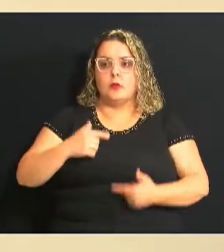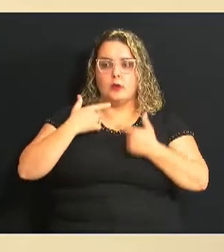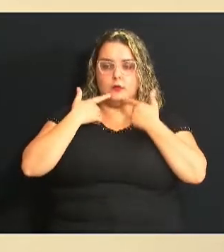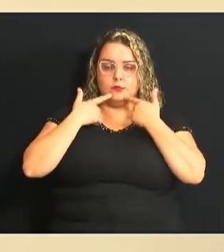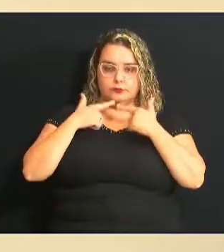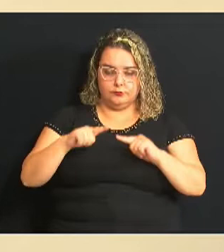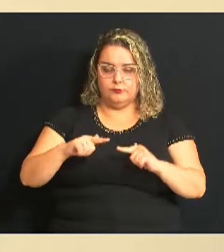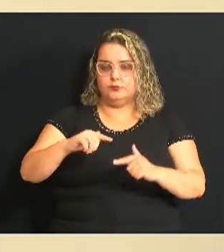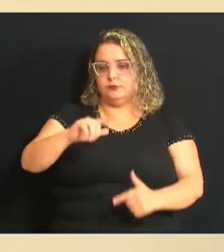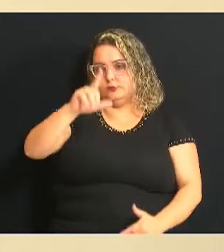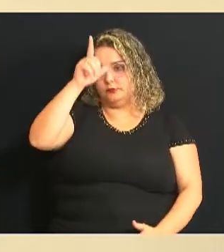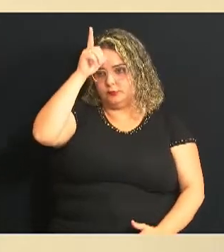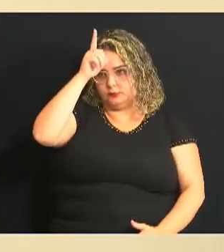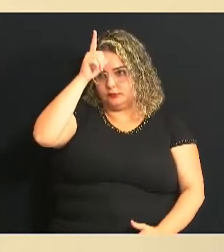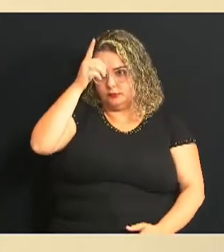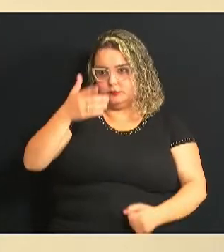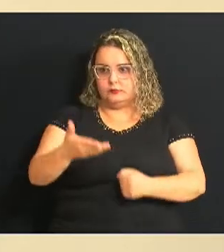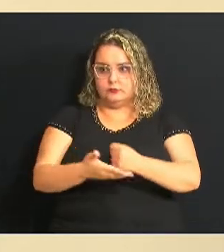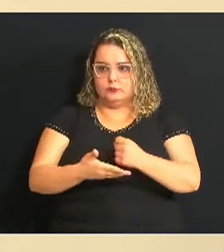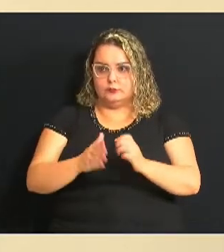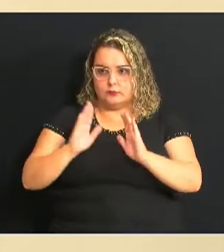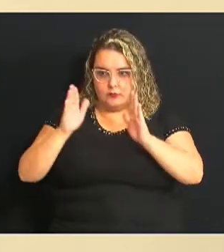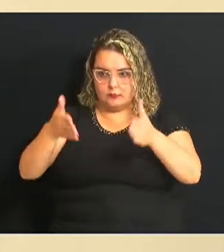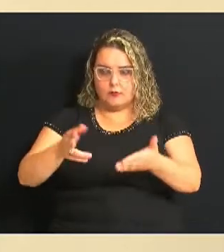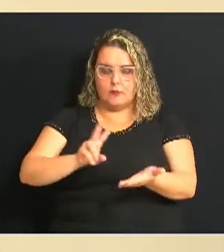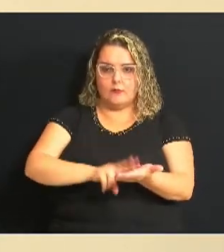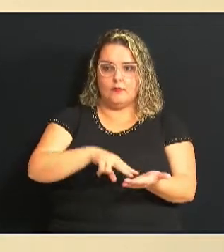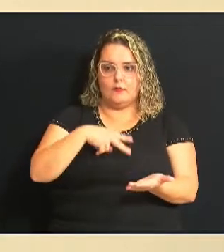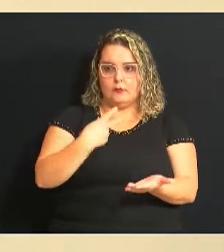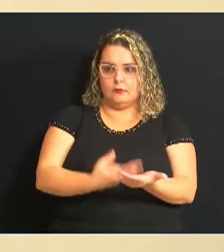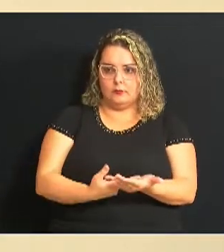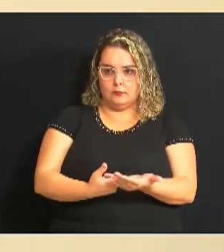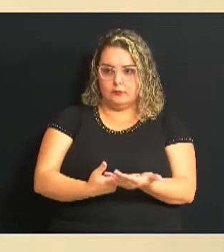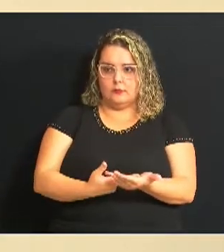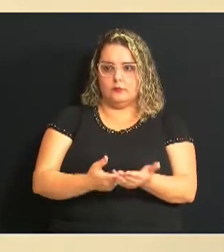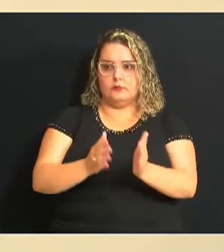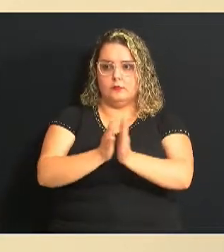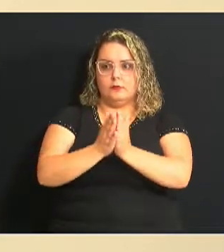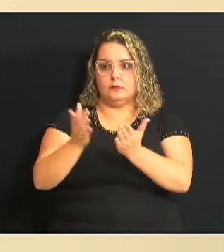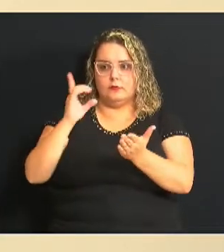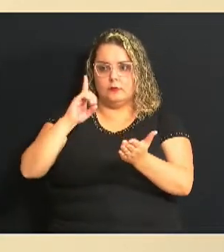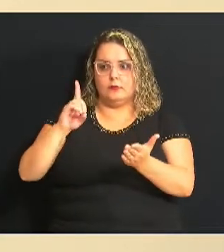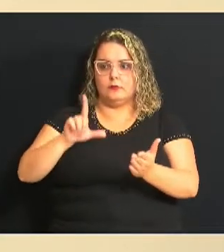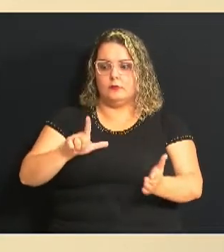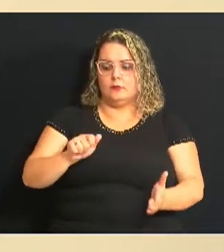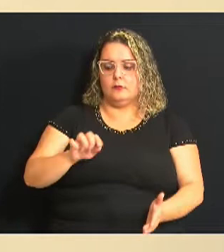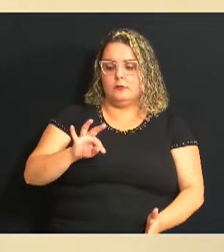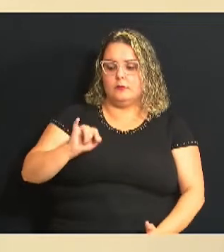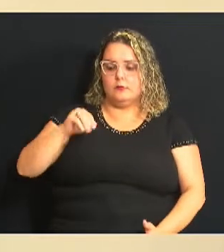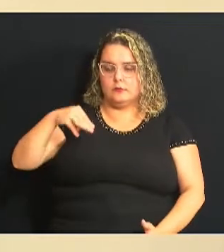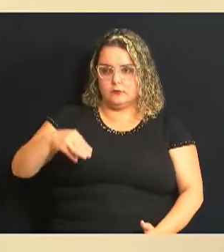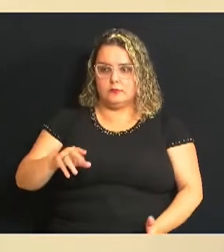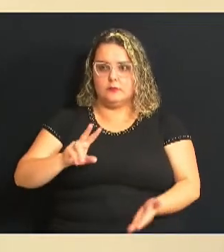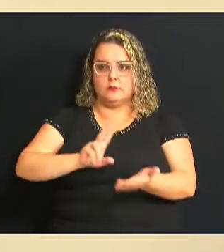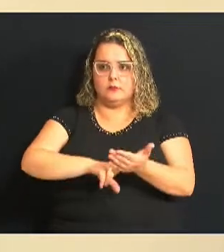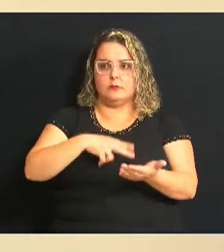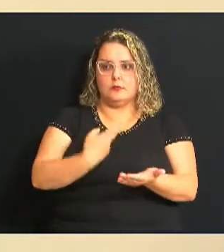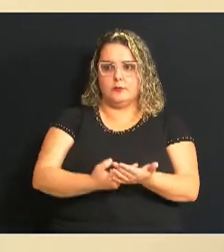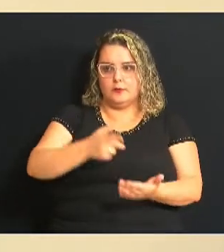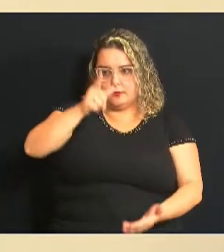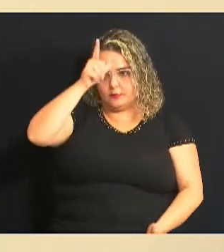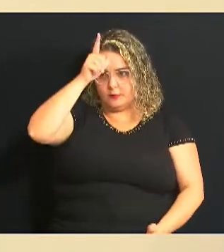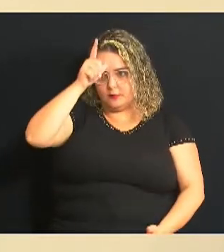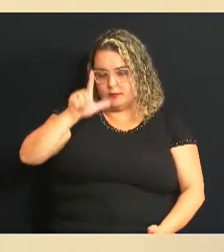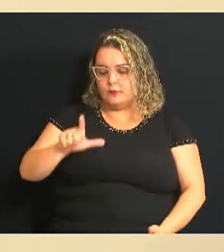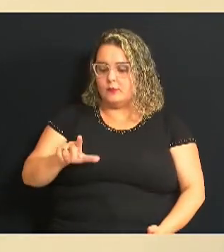está basicamente assentada sobre a tradução da Bíblia do latim para o alemão, feita por